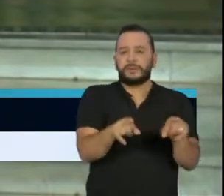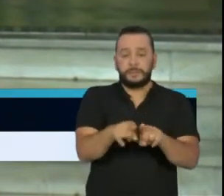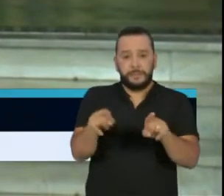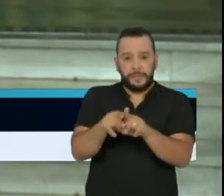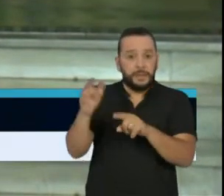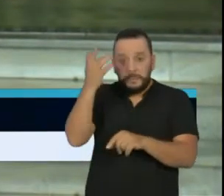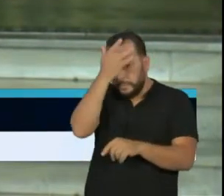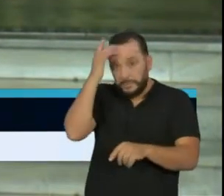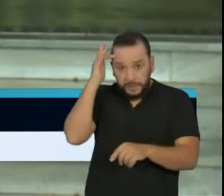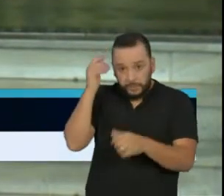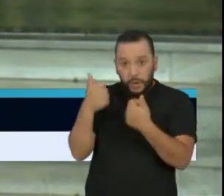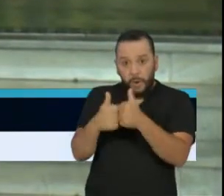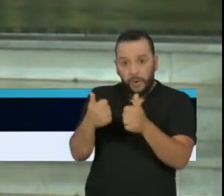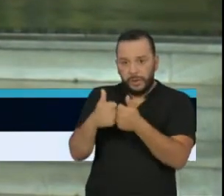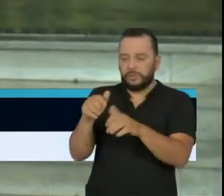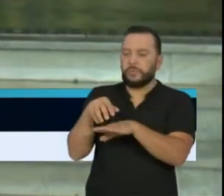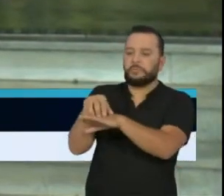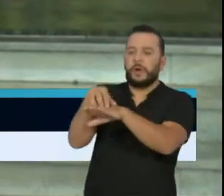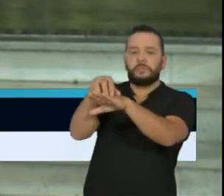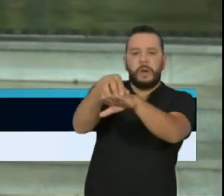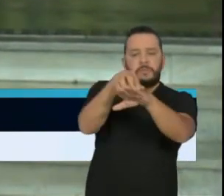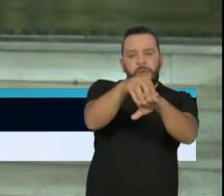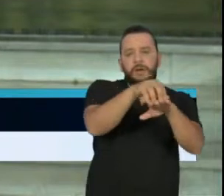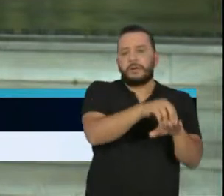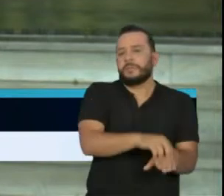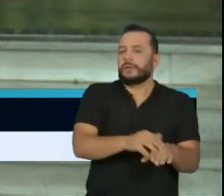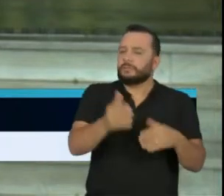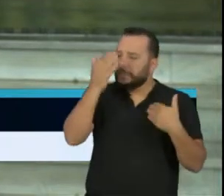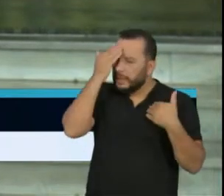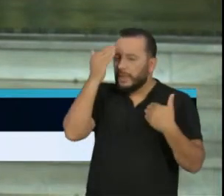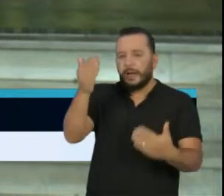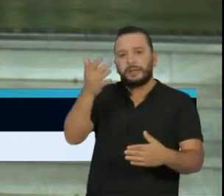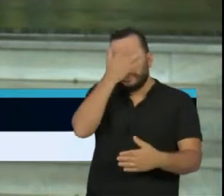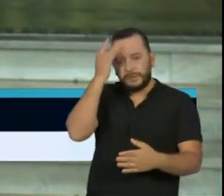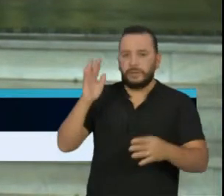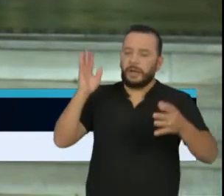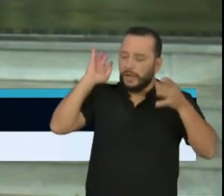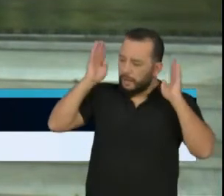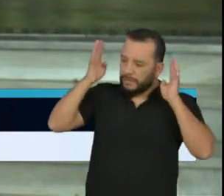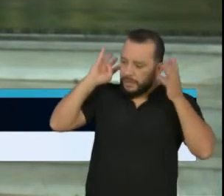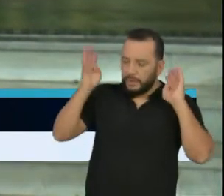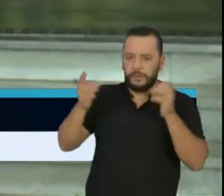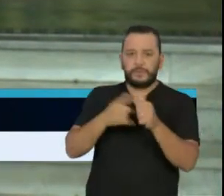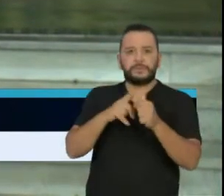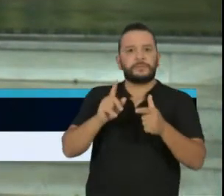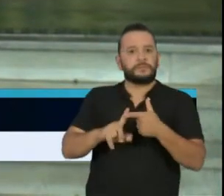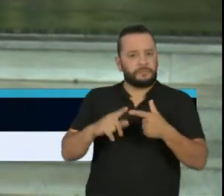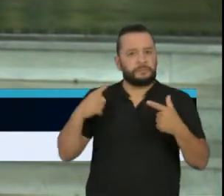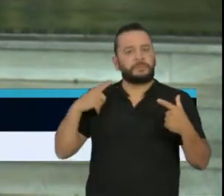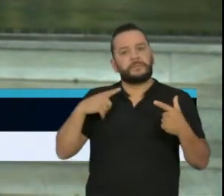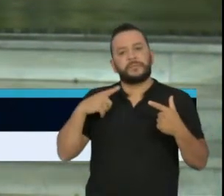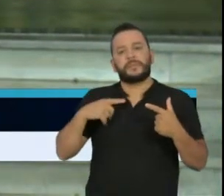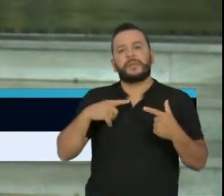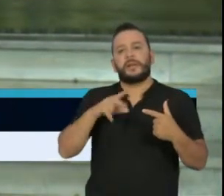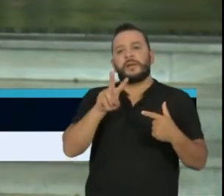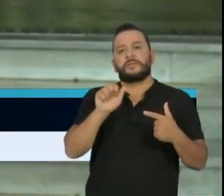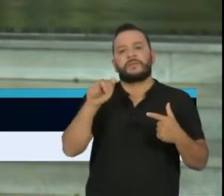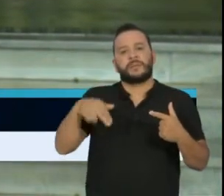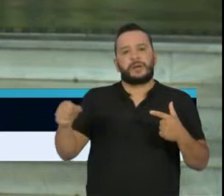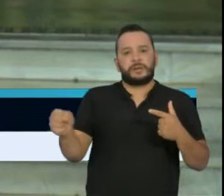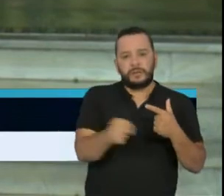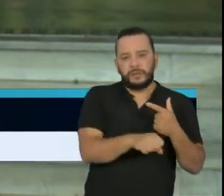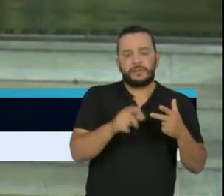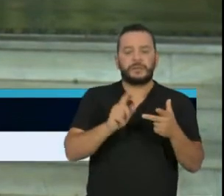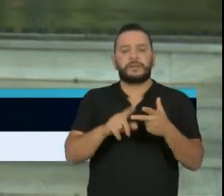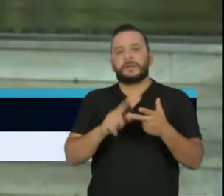passageiros, graças a essas pessoas que dirigem caminhões, vans, veículos,